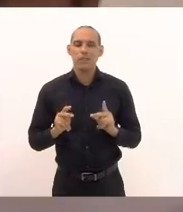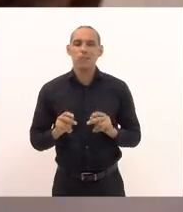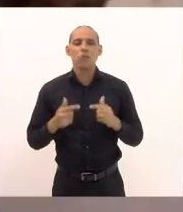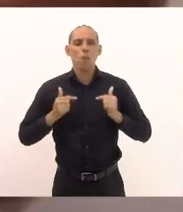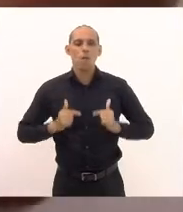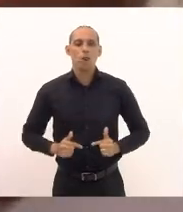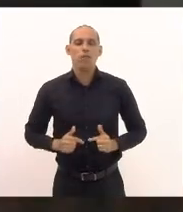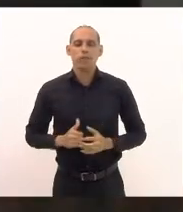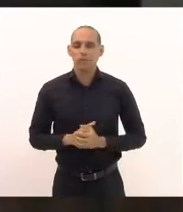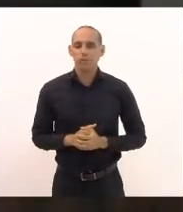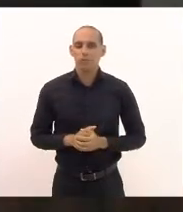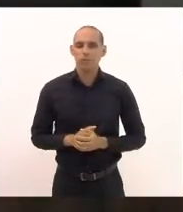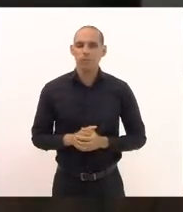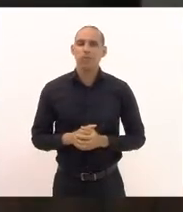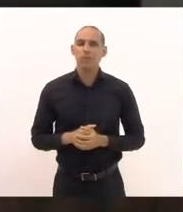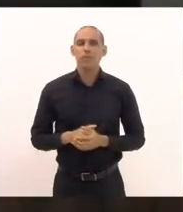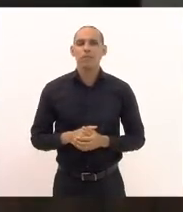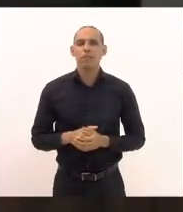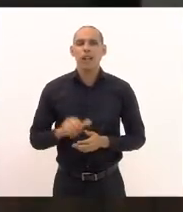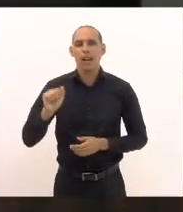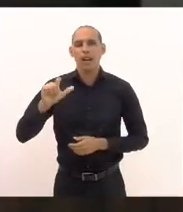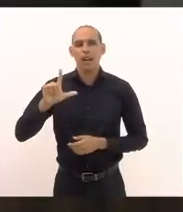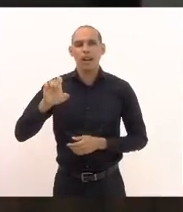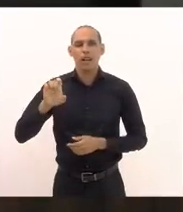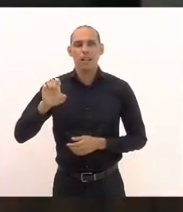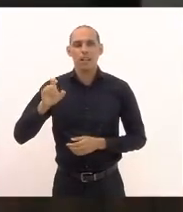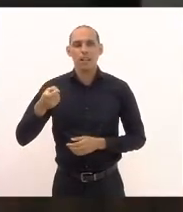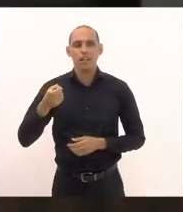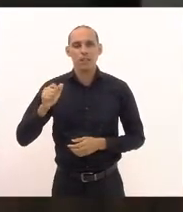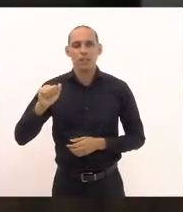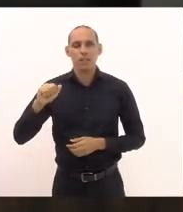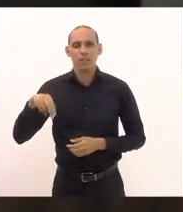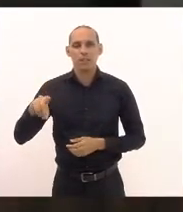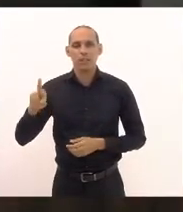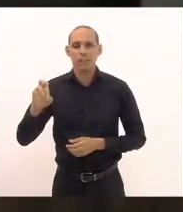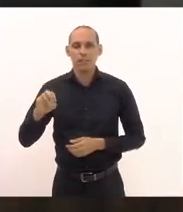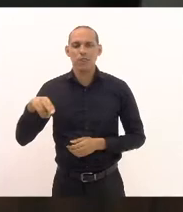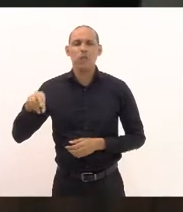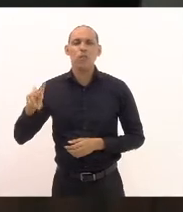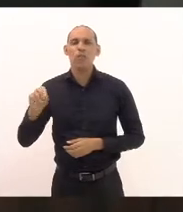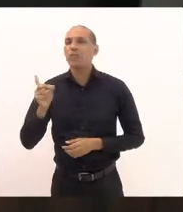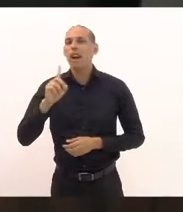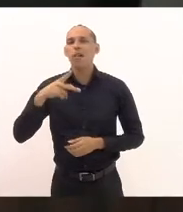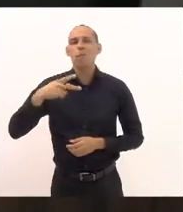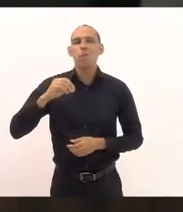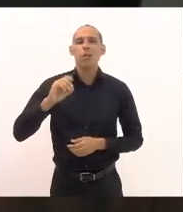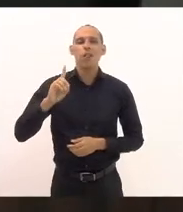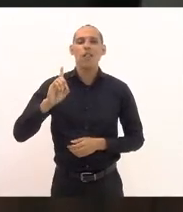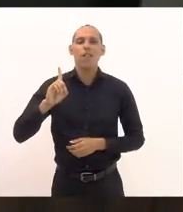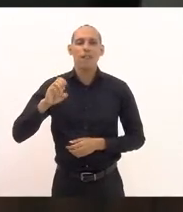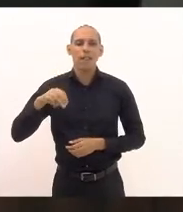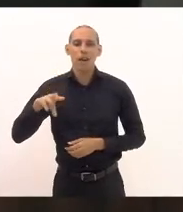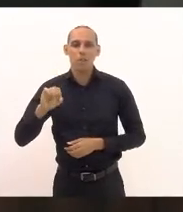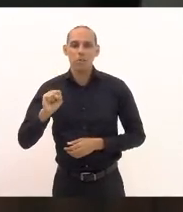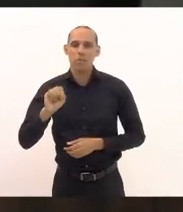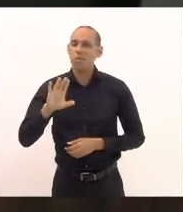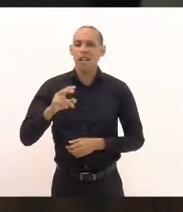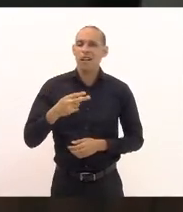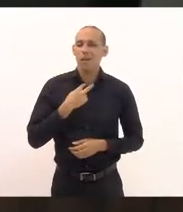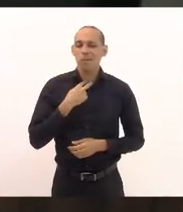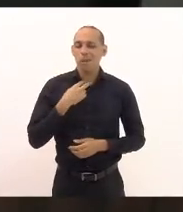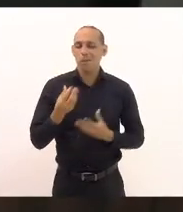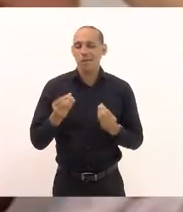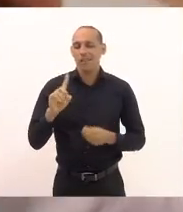abstenção. Consignado então, Alexandre Novo. Que novo, presidente. Podemos. Podemos, mas não podemos